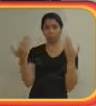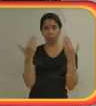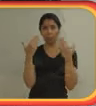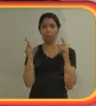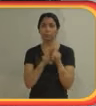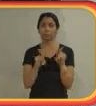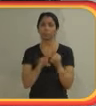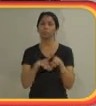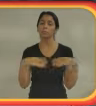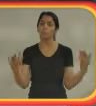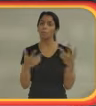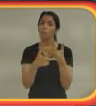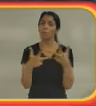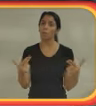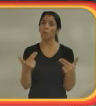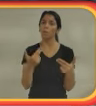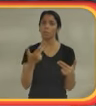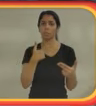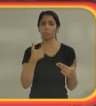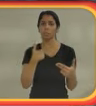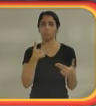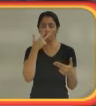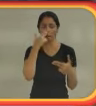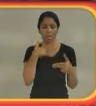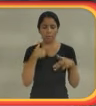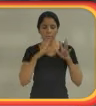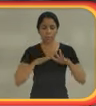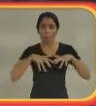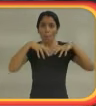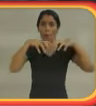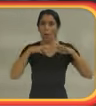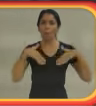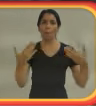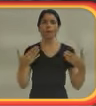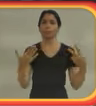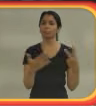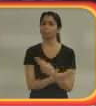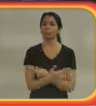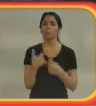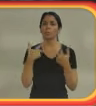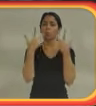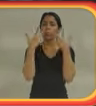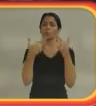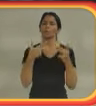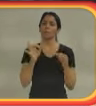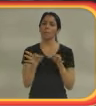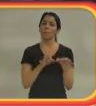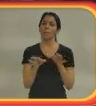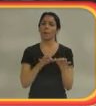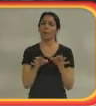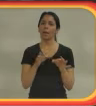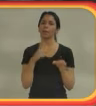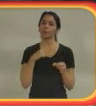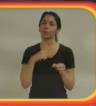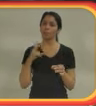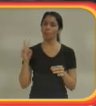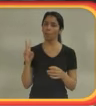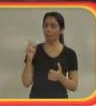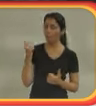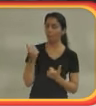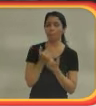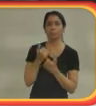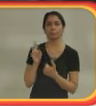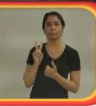para o meu psicólogo também. Então foi uma coisa que eu criei um monstro, mas quando chegou não foi, sabe? Porque eu já estava preparado para enfrentar,